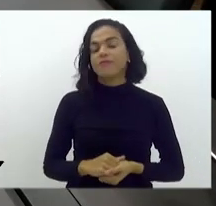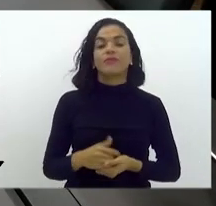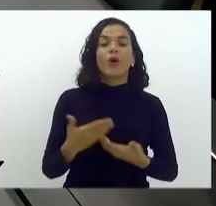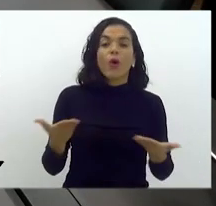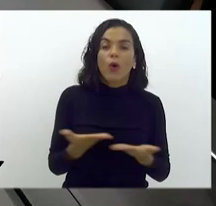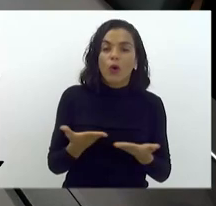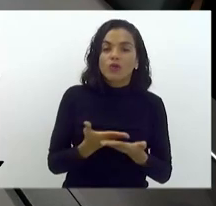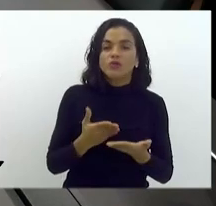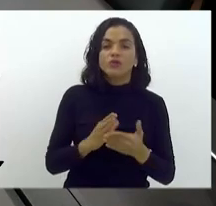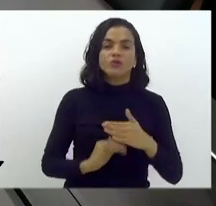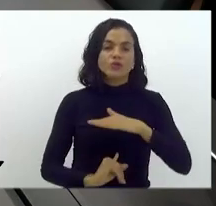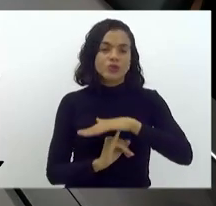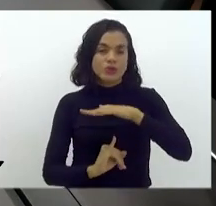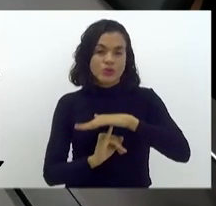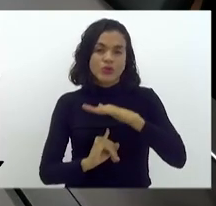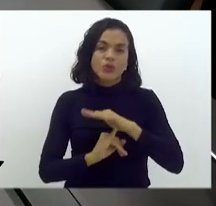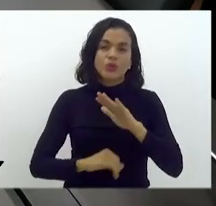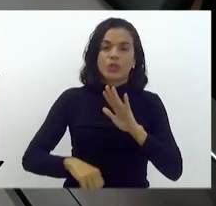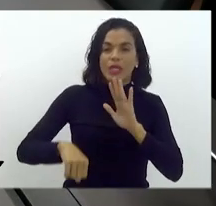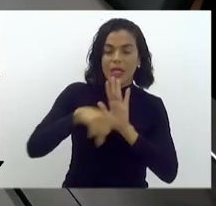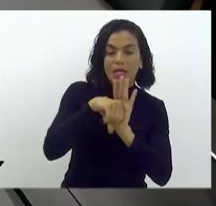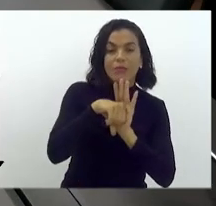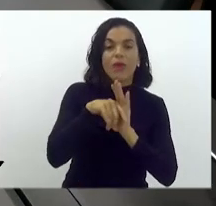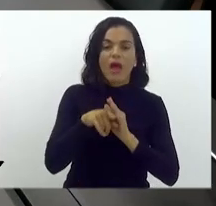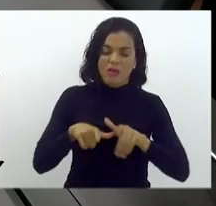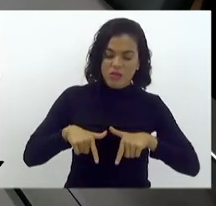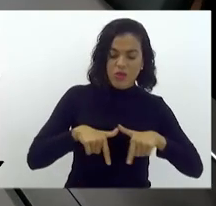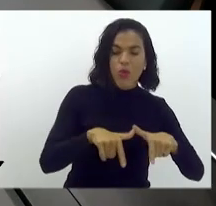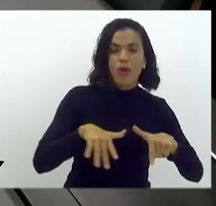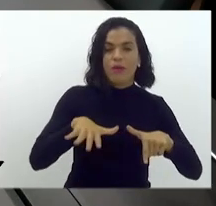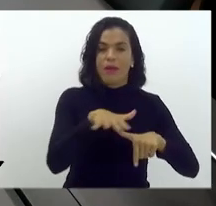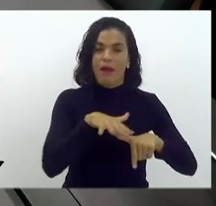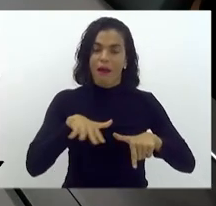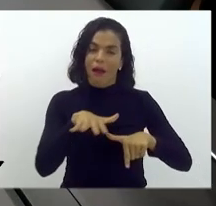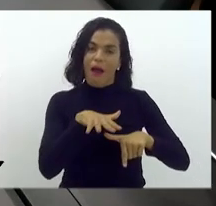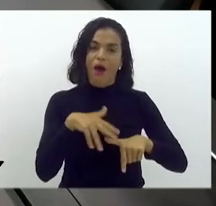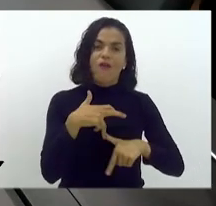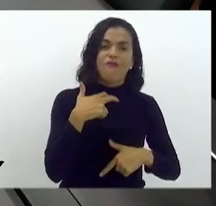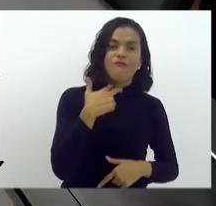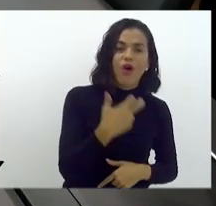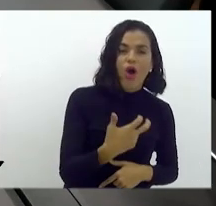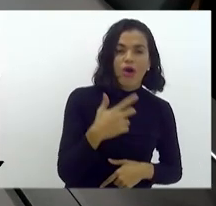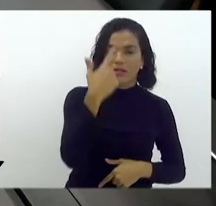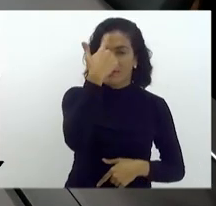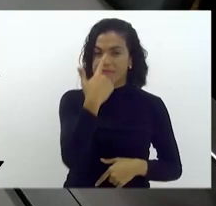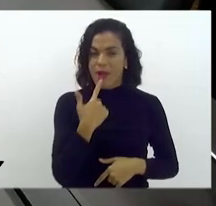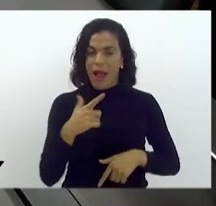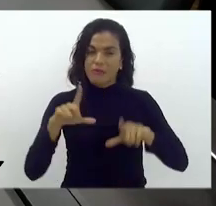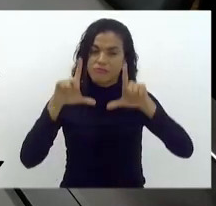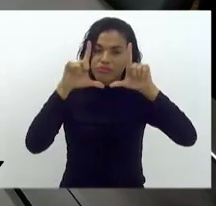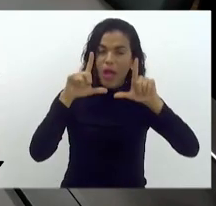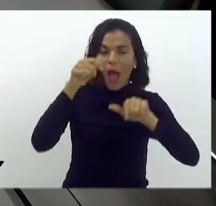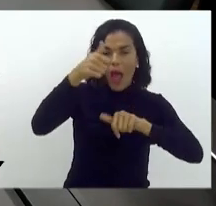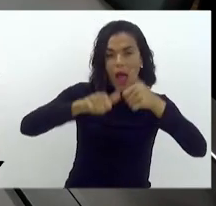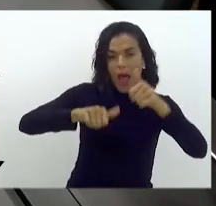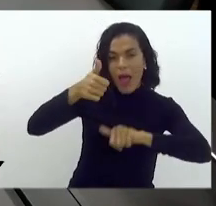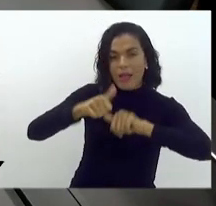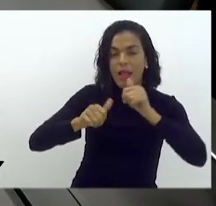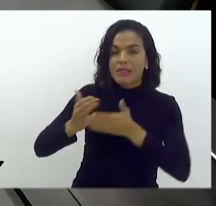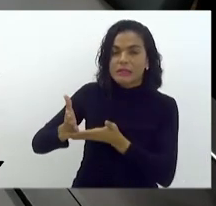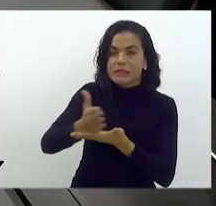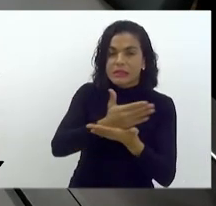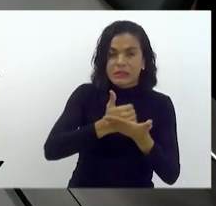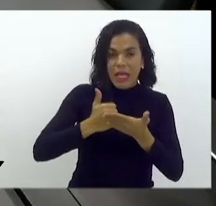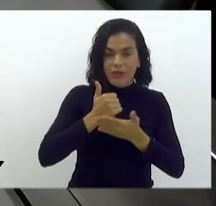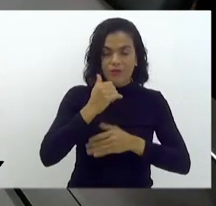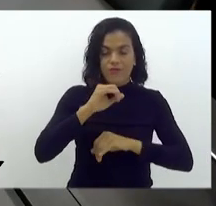hoje o Instituto Criminalística atua muito fortemente na área de voz na área de Margem na área das análise de dados virtuais